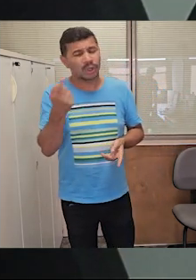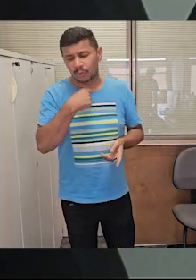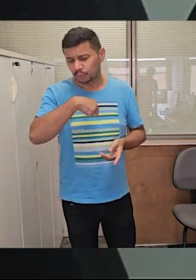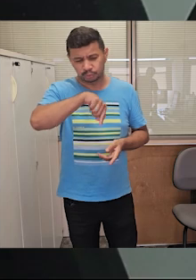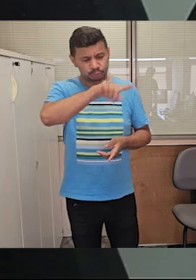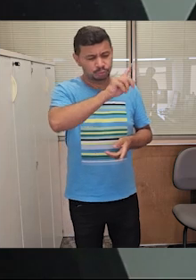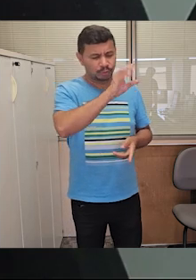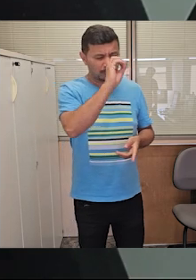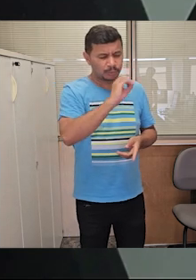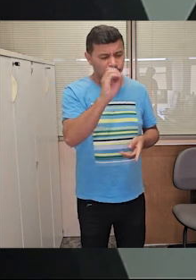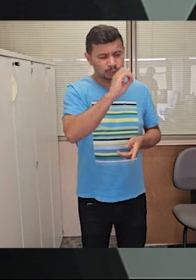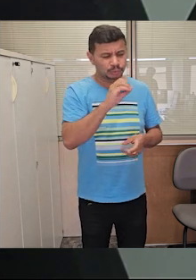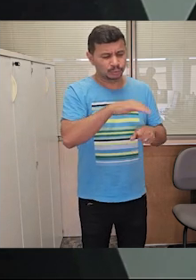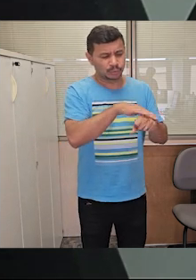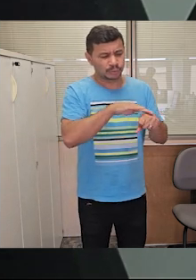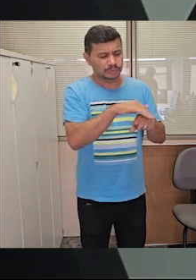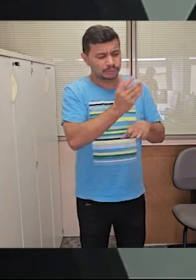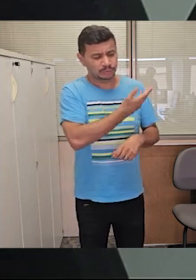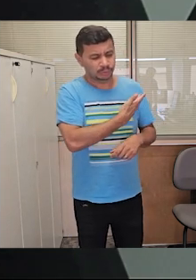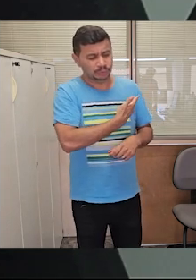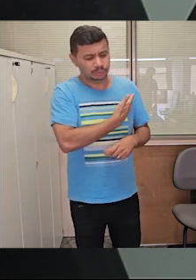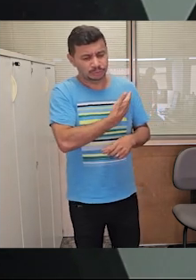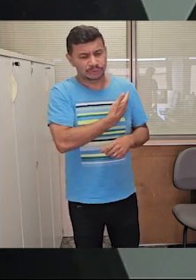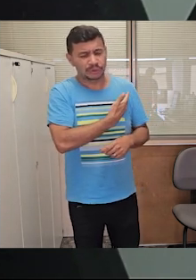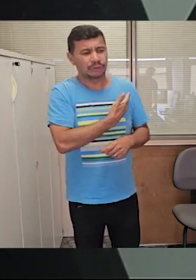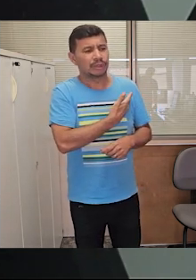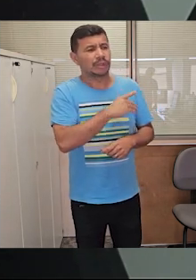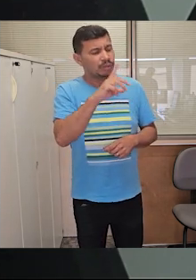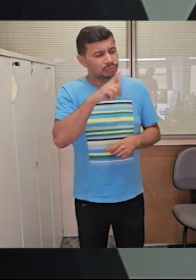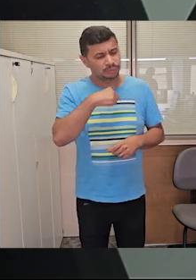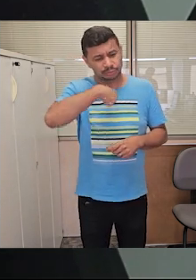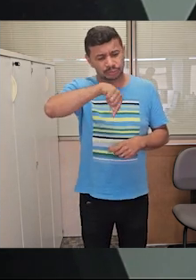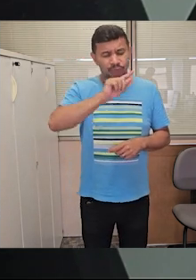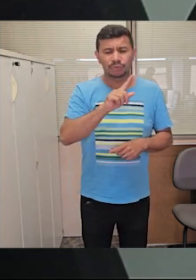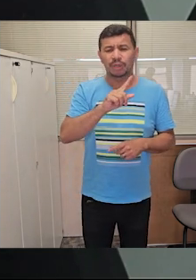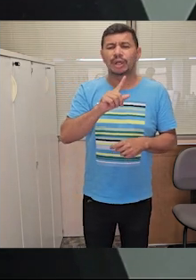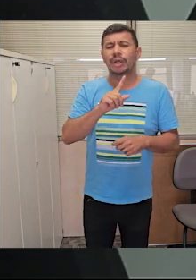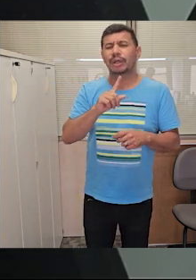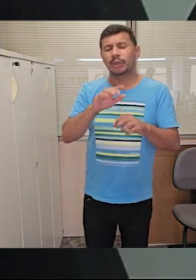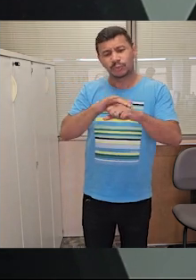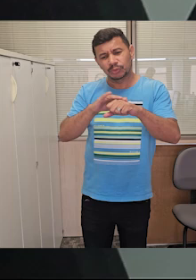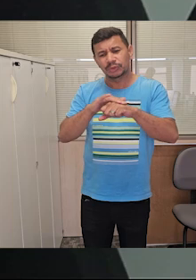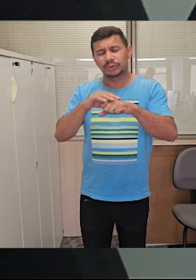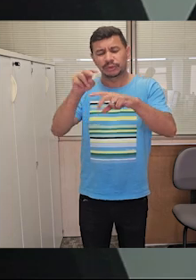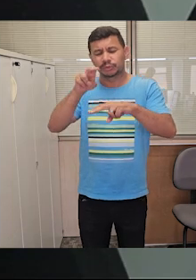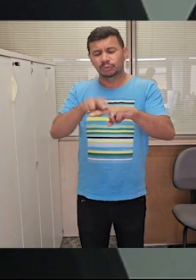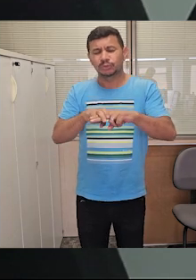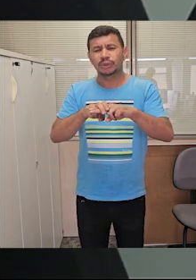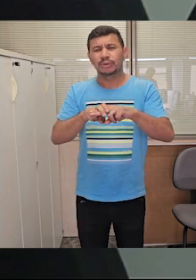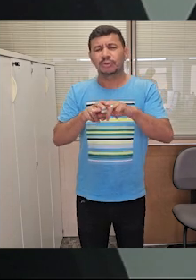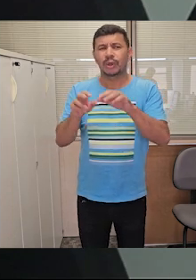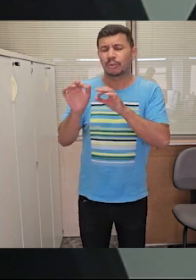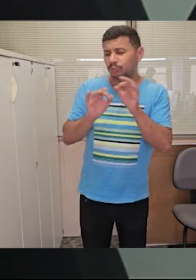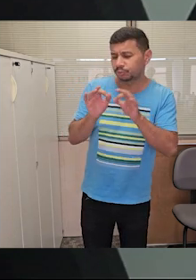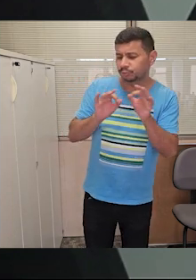Eu fui para Osasco, conversei lá com os companheiros, e foi eu e o Espinosa que sentamos